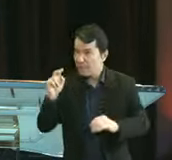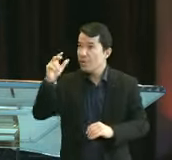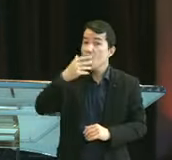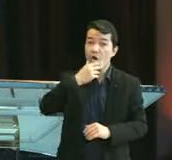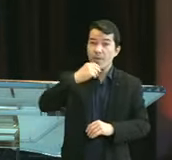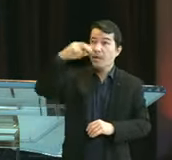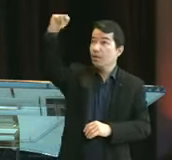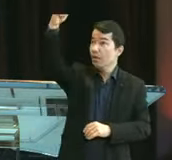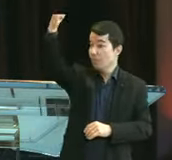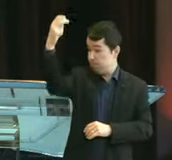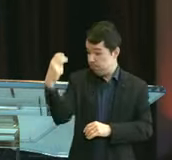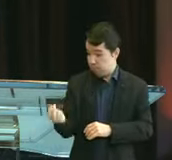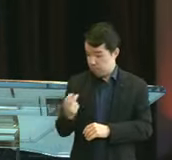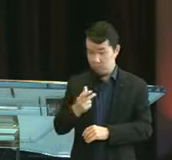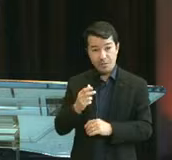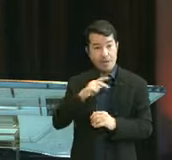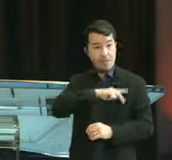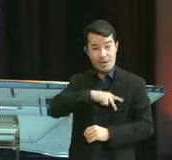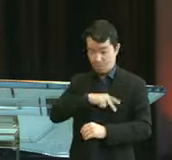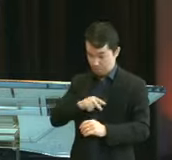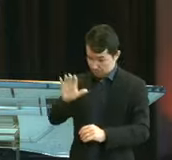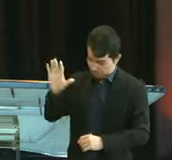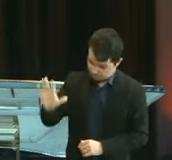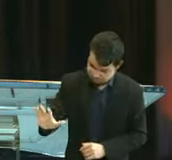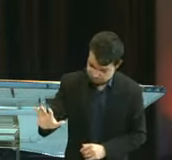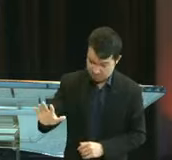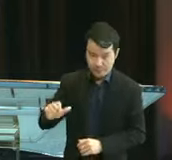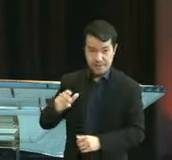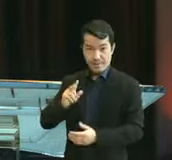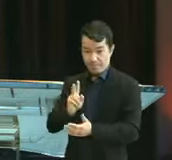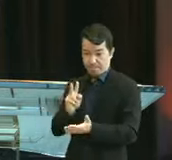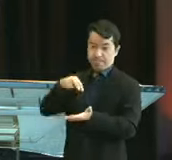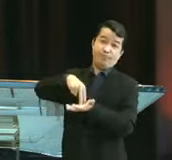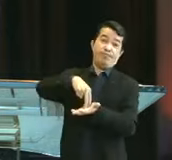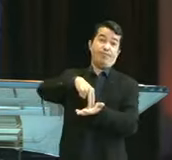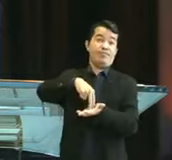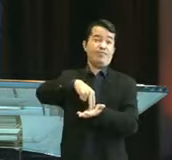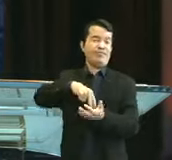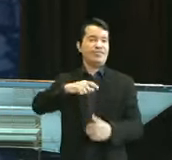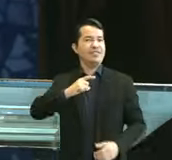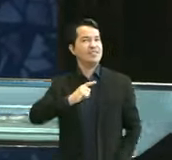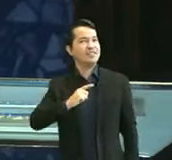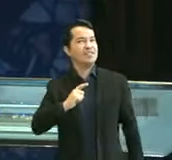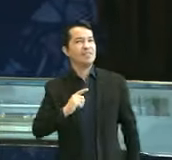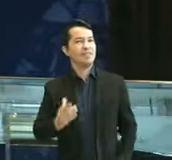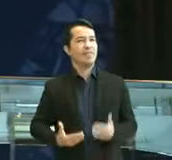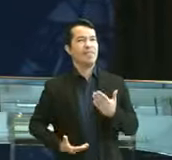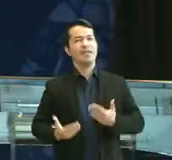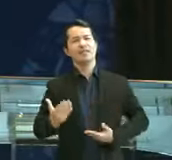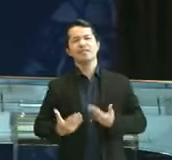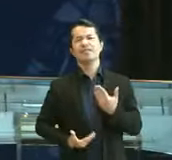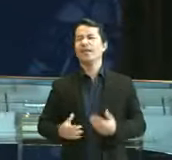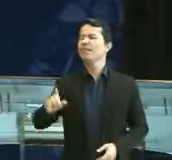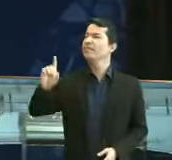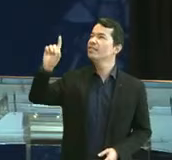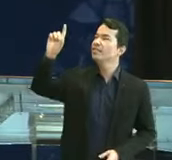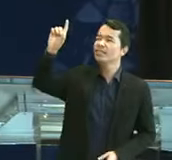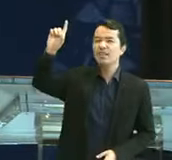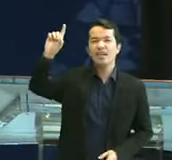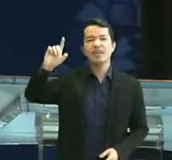ora. Aconteceu isso com os servos de Deus que andaram sobre a terra e que buscaram a